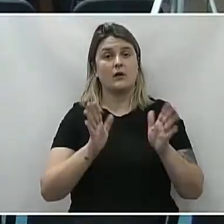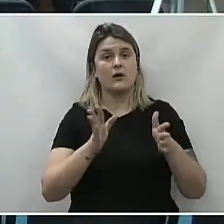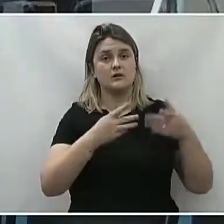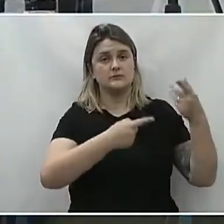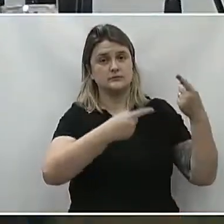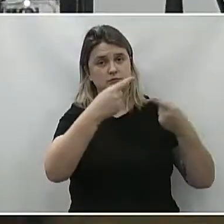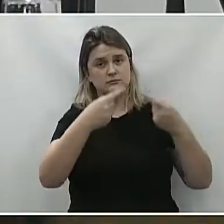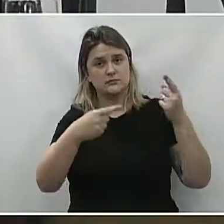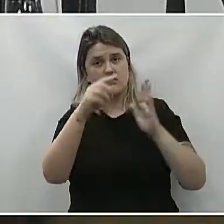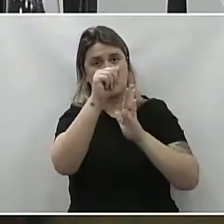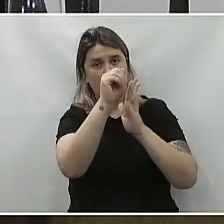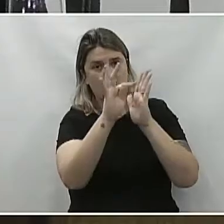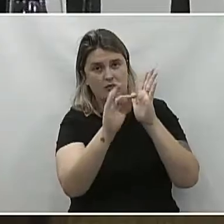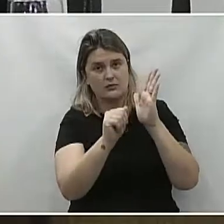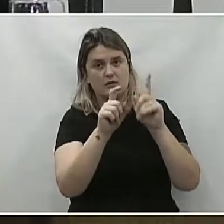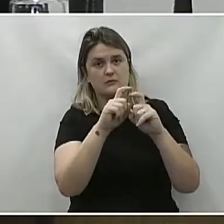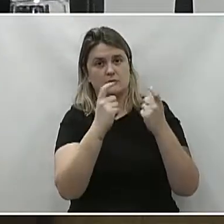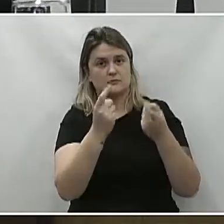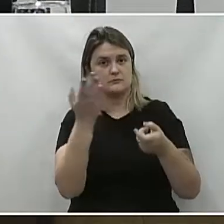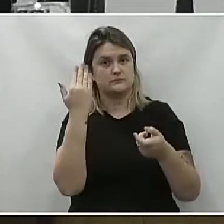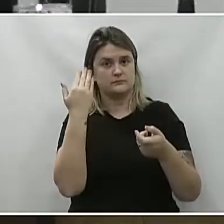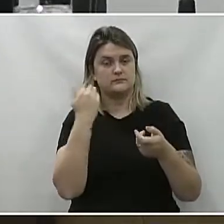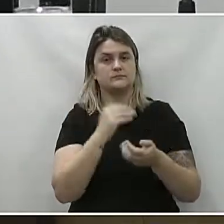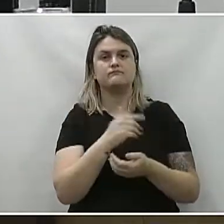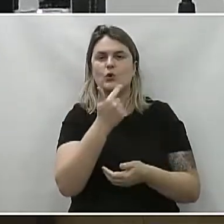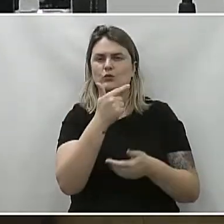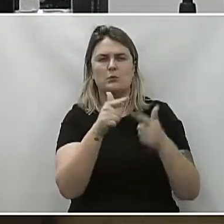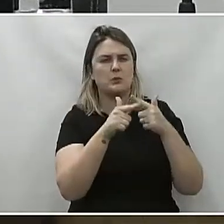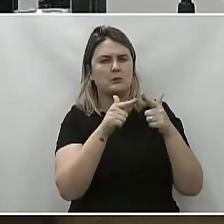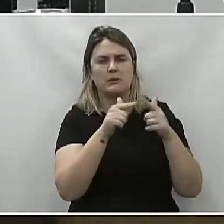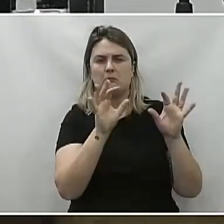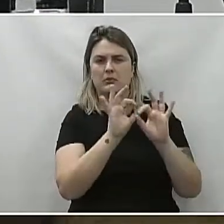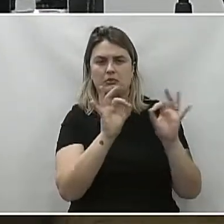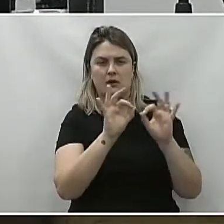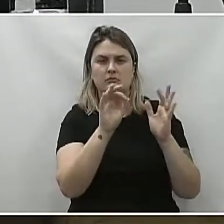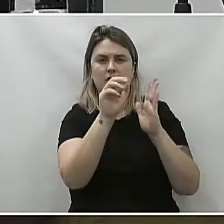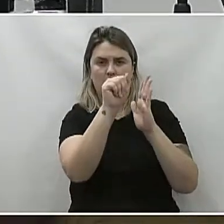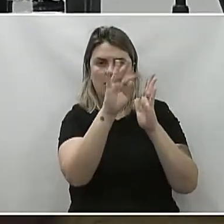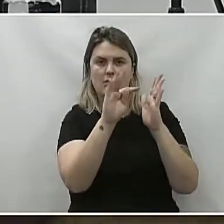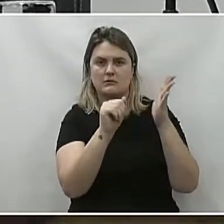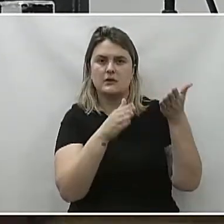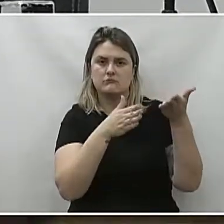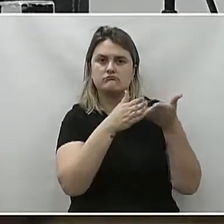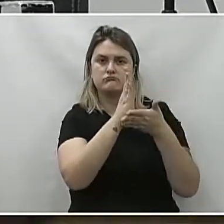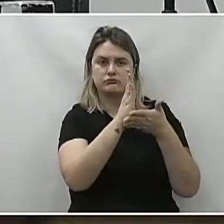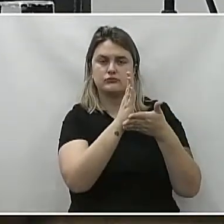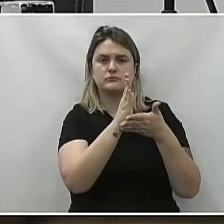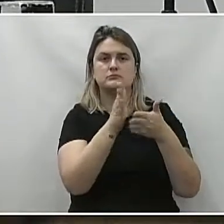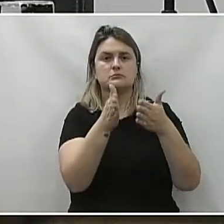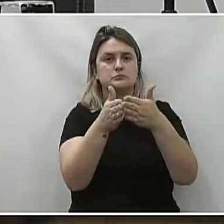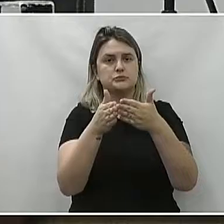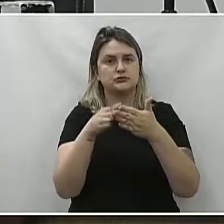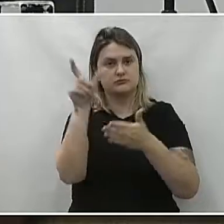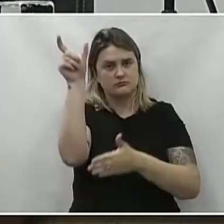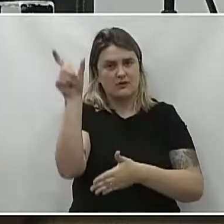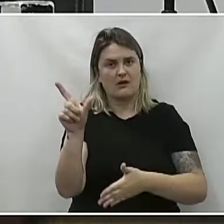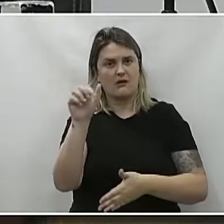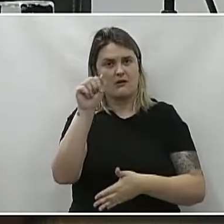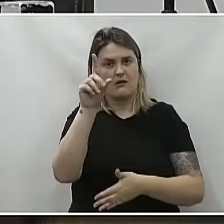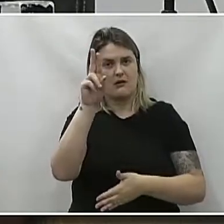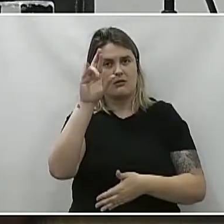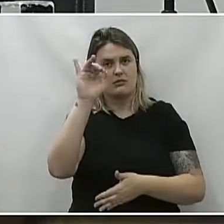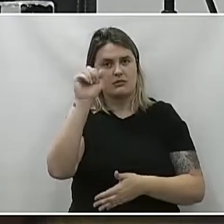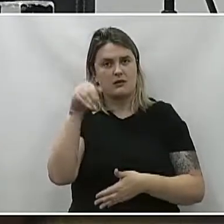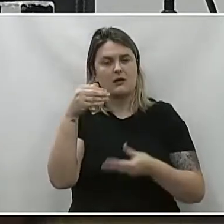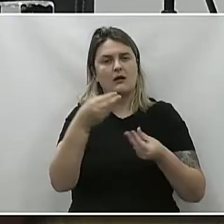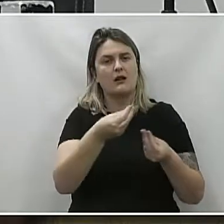Colocamos em discussão a ata da reunião anterior. Não havendo retificação ou impugnação, a mesa está aprovada. Solicito ao senhor